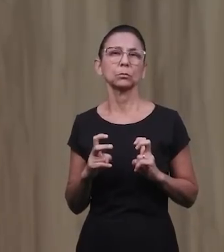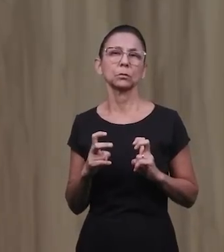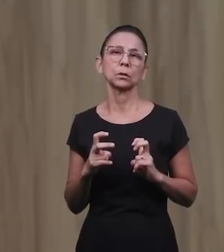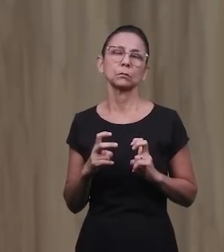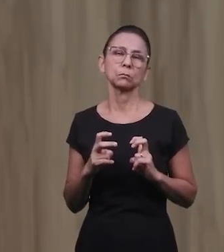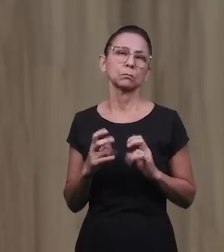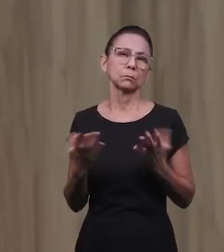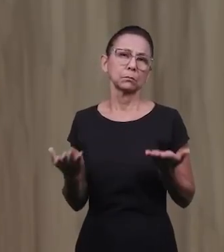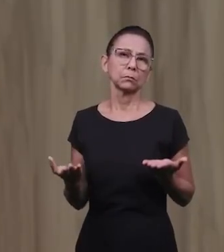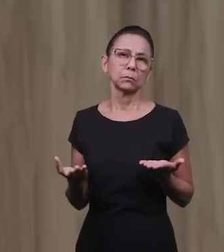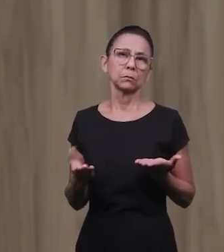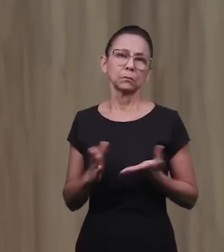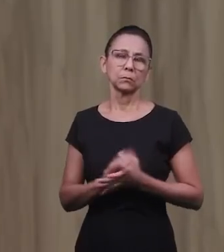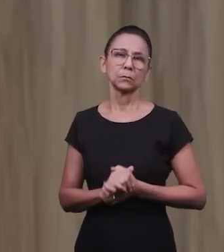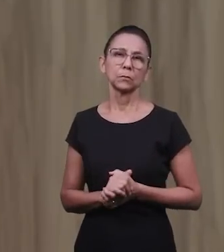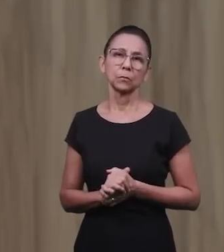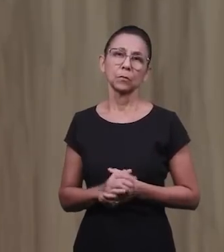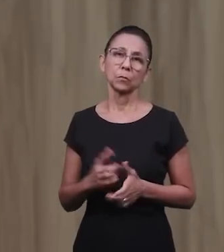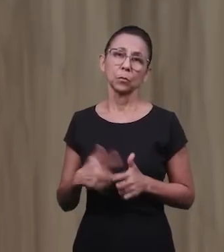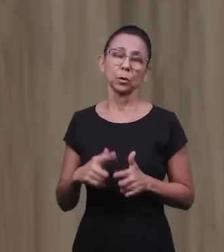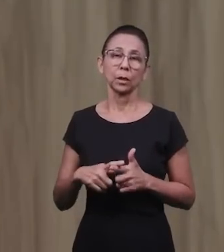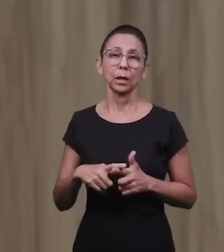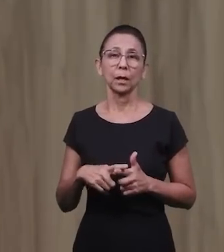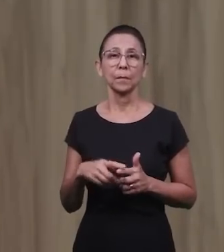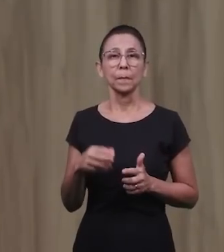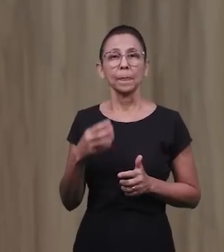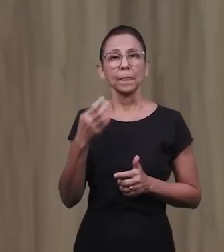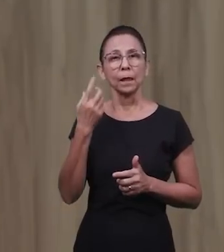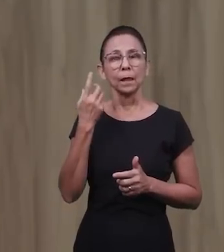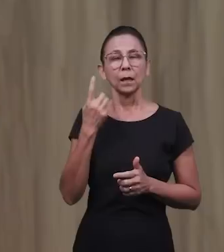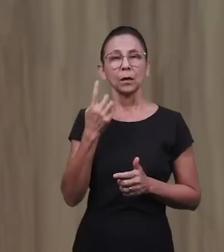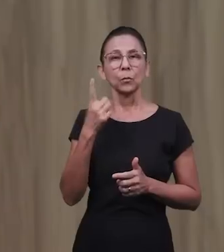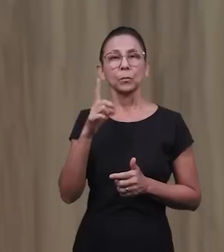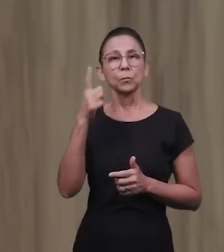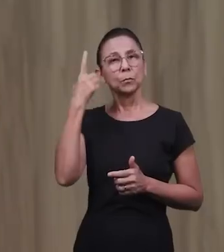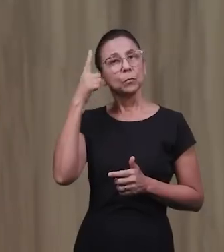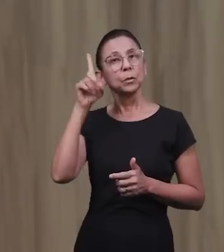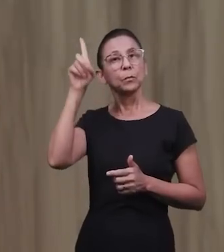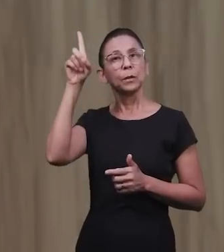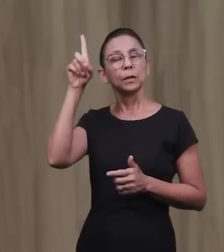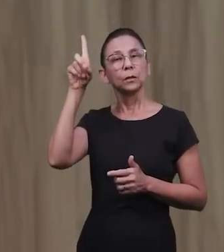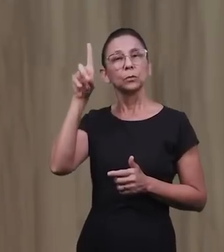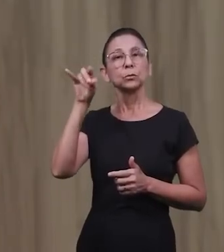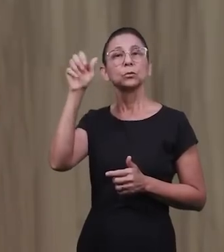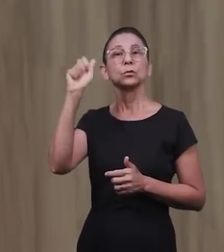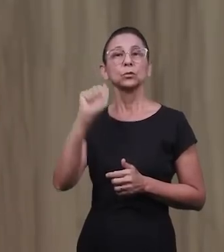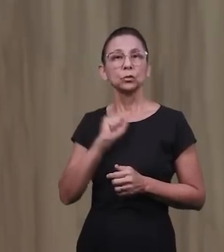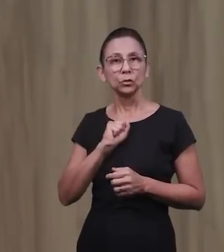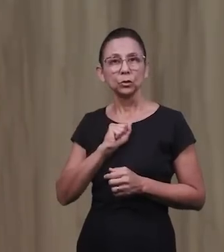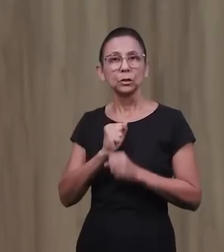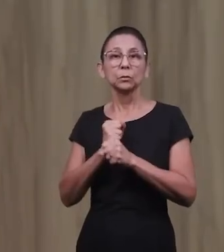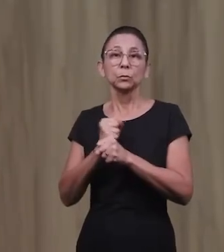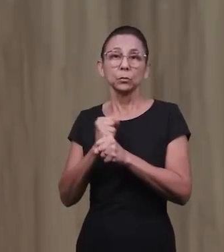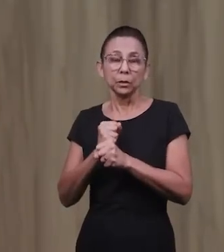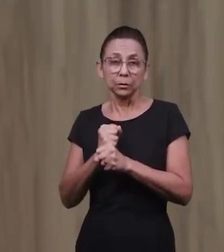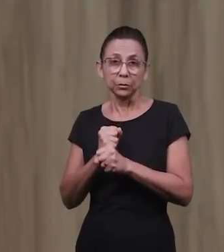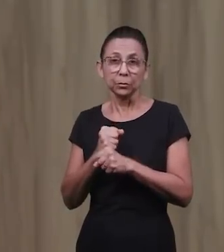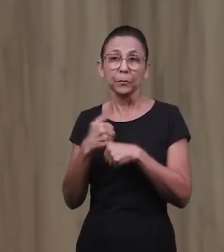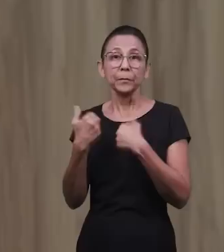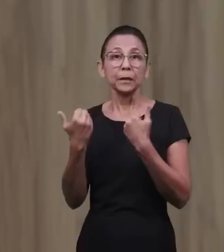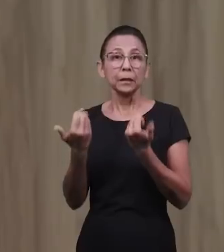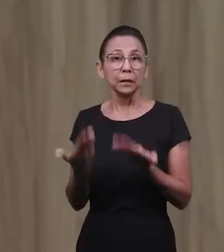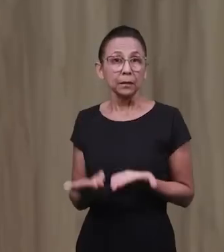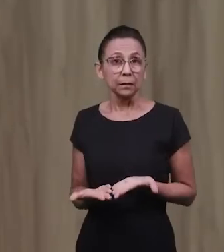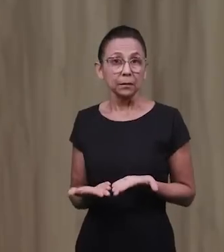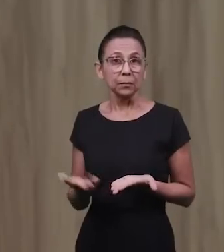tratando, né, pelo motivo de ser o primeiro dia do ano, dia primeiro e tudo mais, você sabe disso. Então, o que nós vamos fazer? Nós vamos